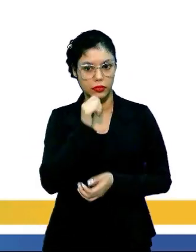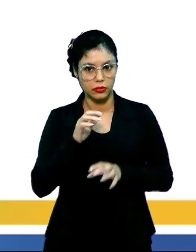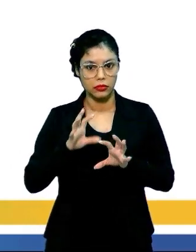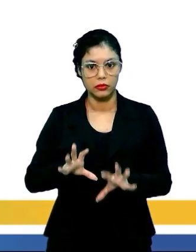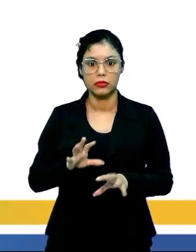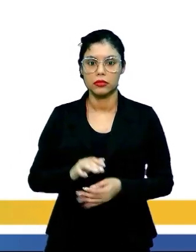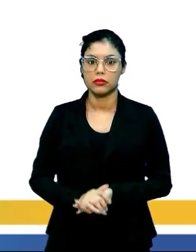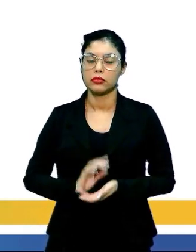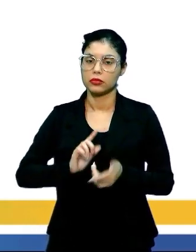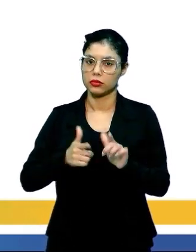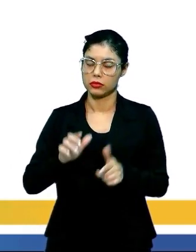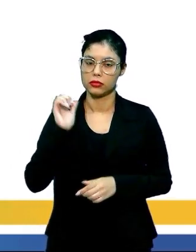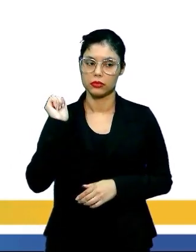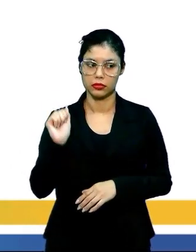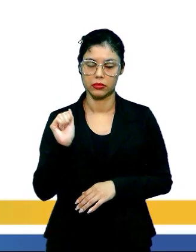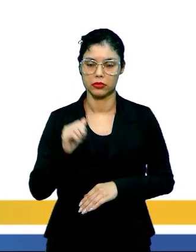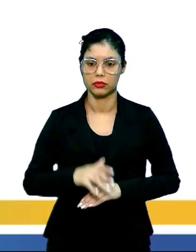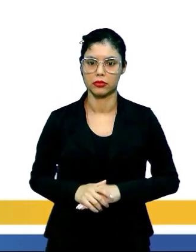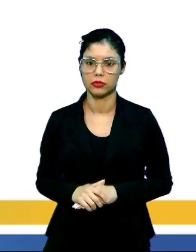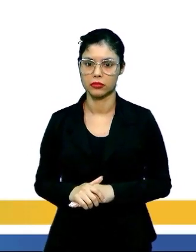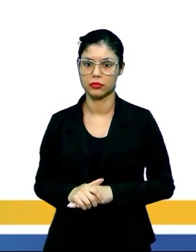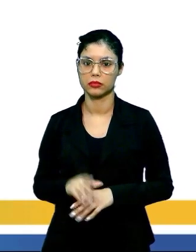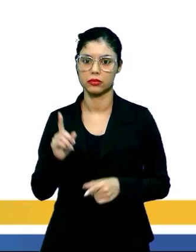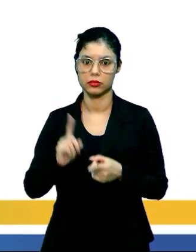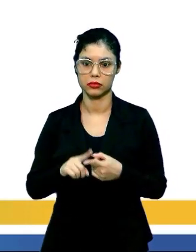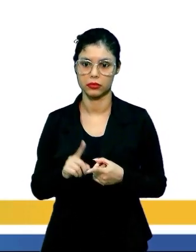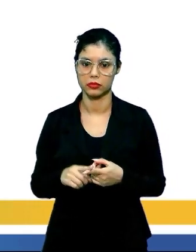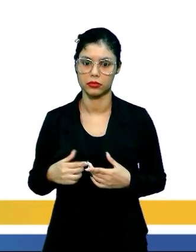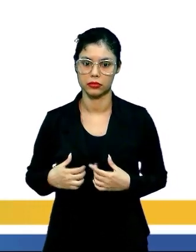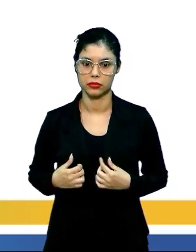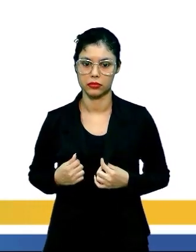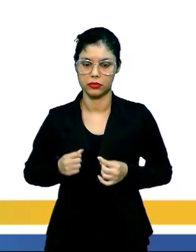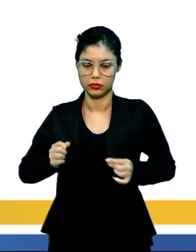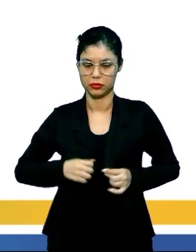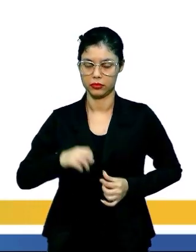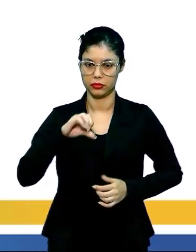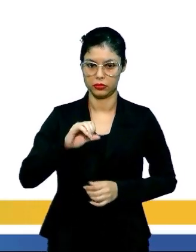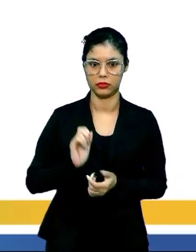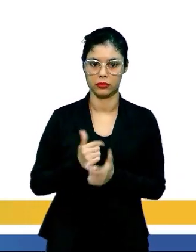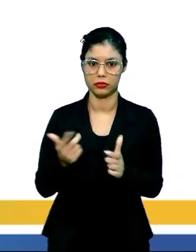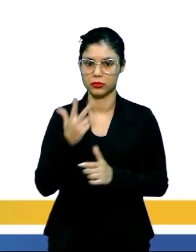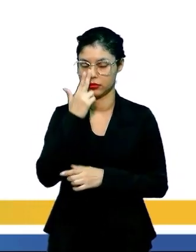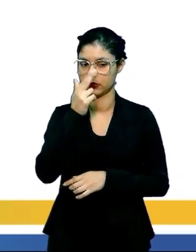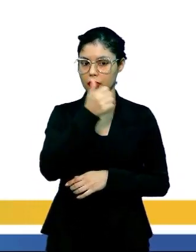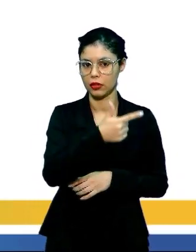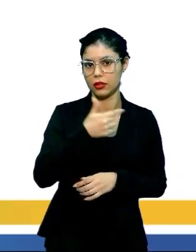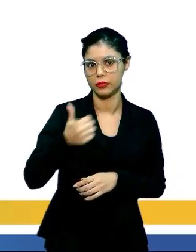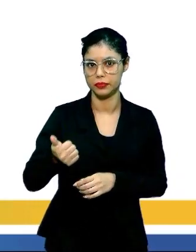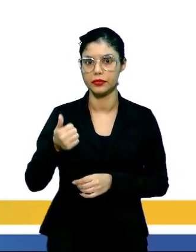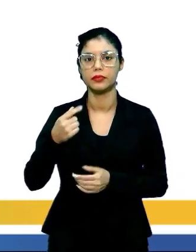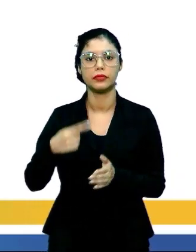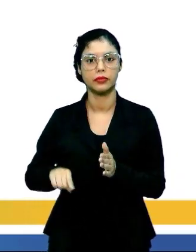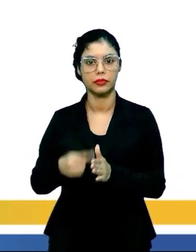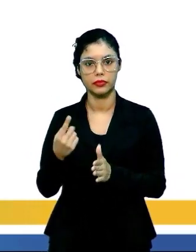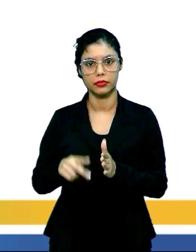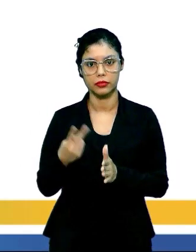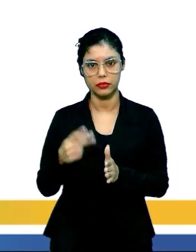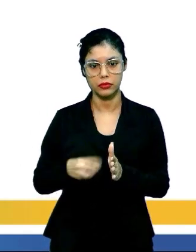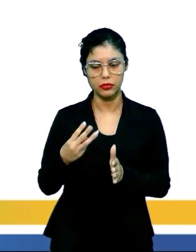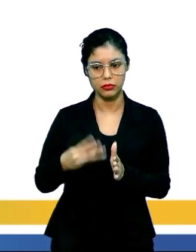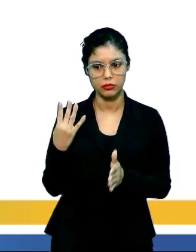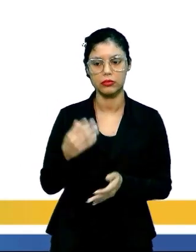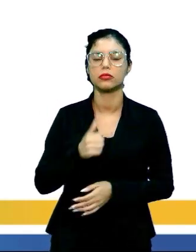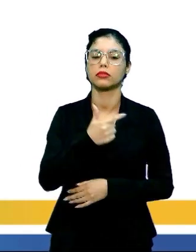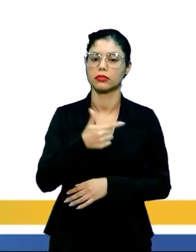Logo, a resposta é a letra A. Por quê, professor? Porque o 9 vai aparecer 21 vezes. De